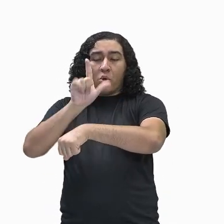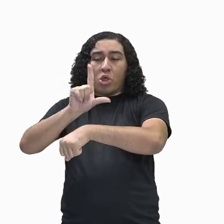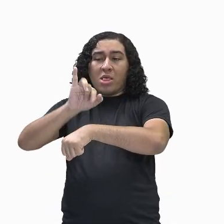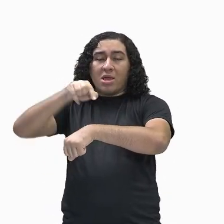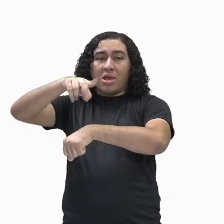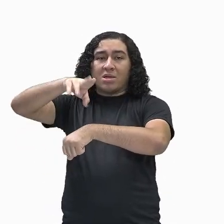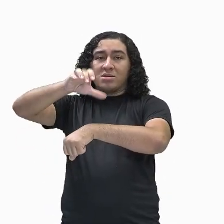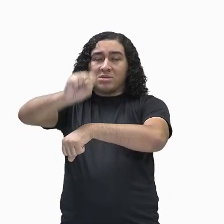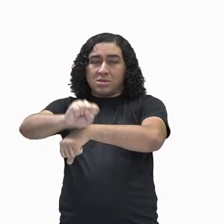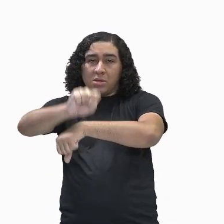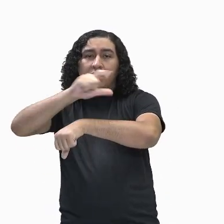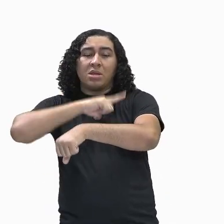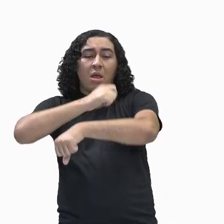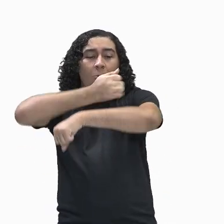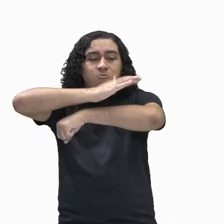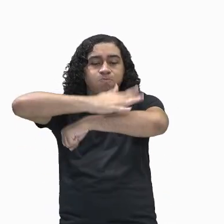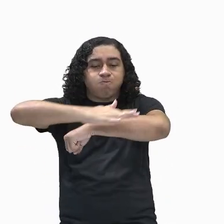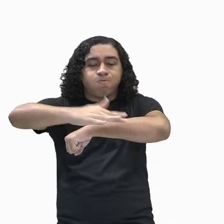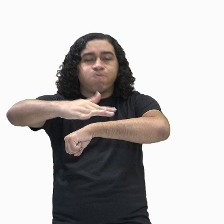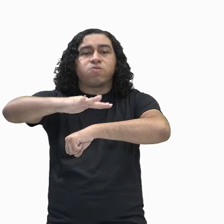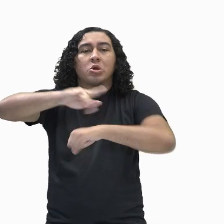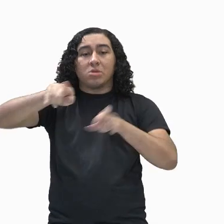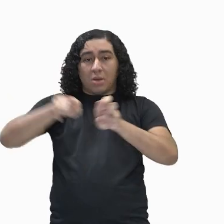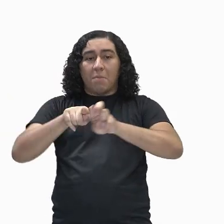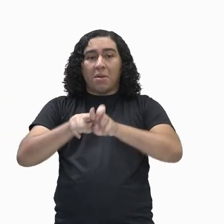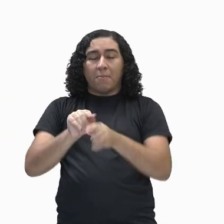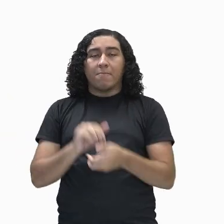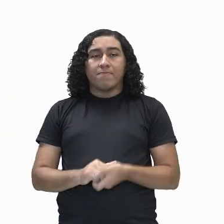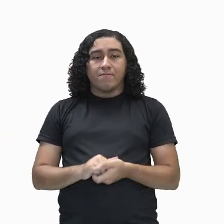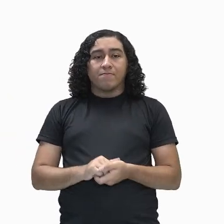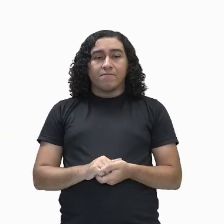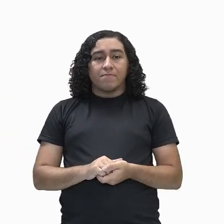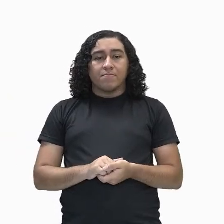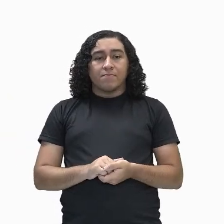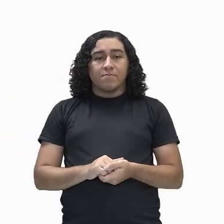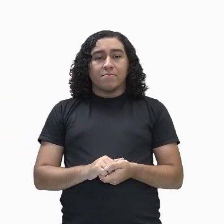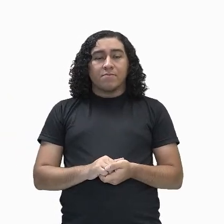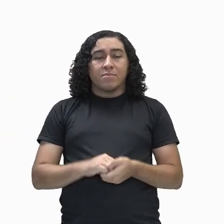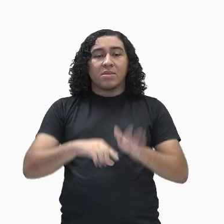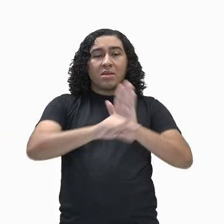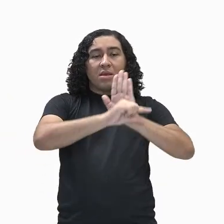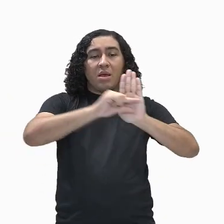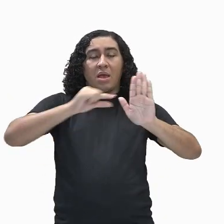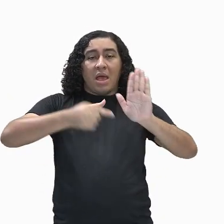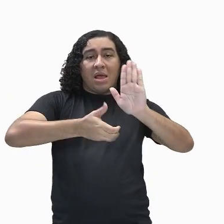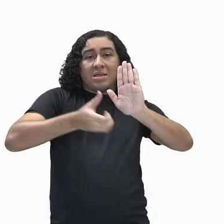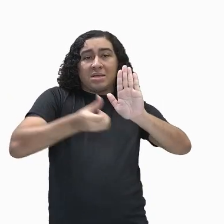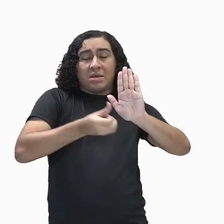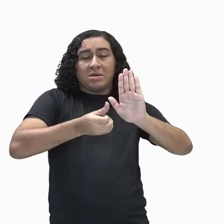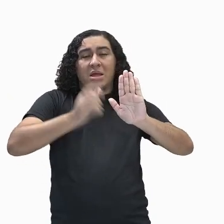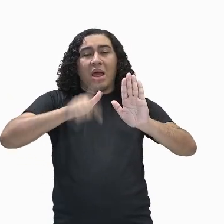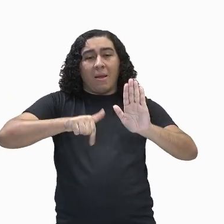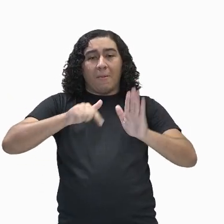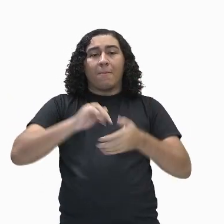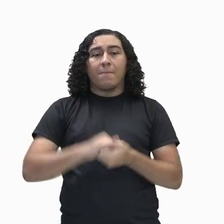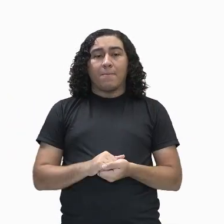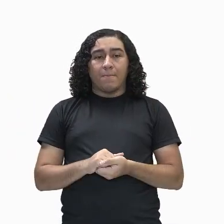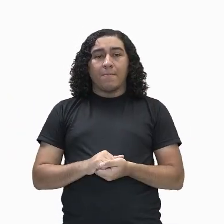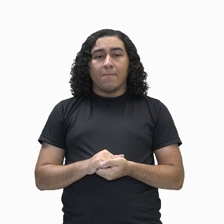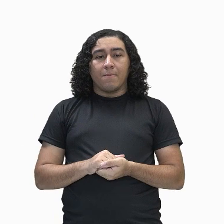que também vão fazer parte do fitoplâncton. Nós temos ainda as feófitas, que são algas pardas. Essas